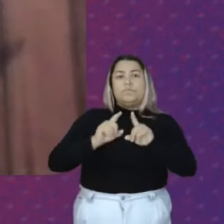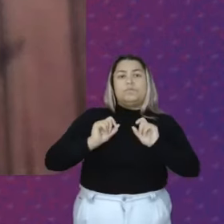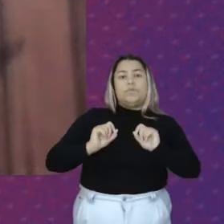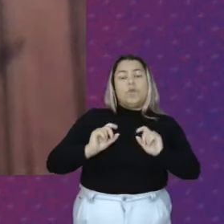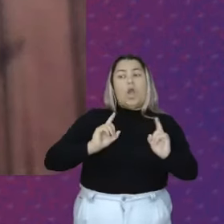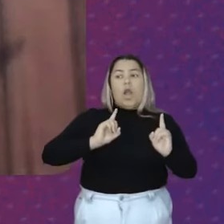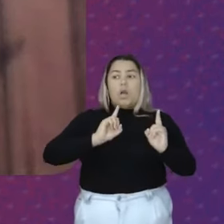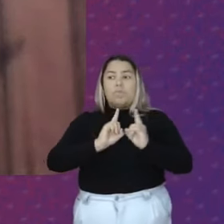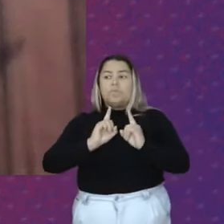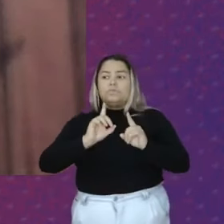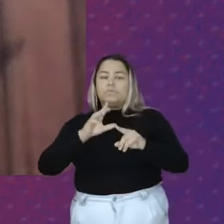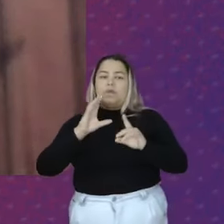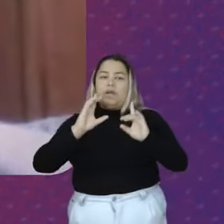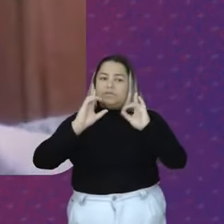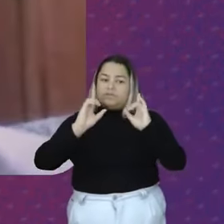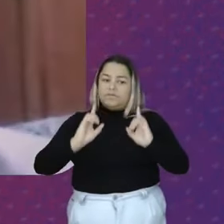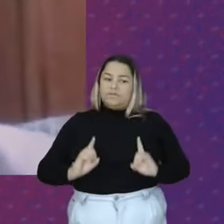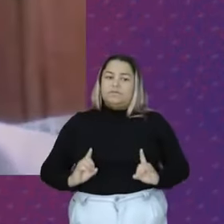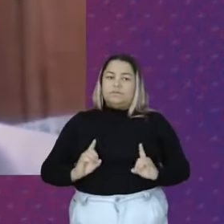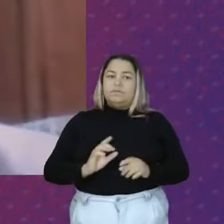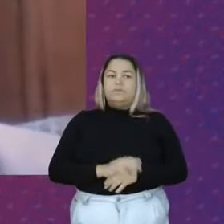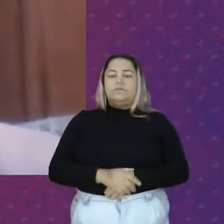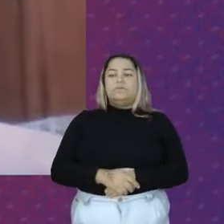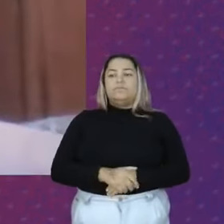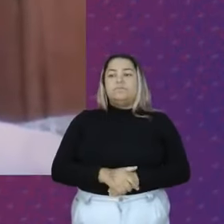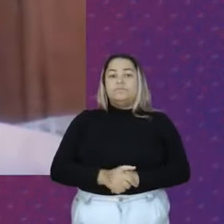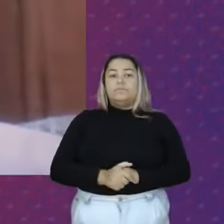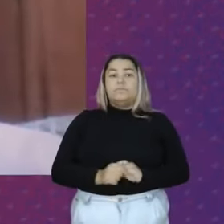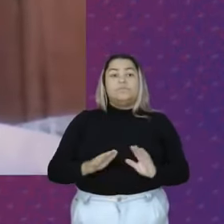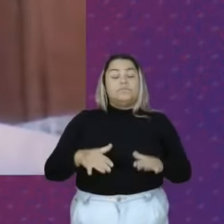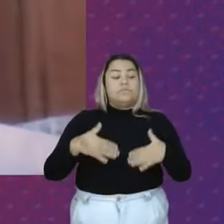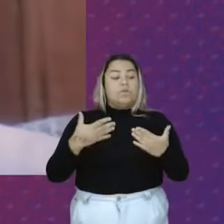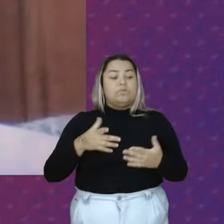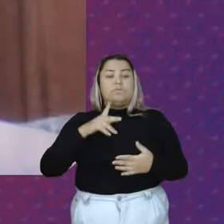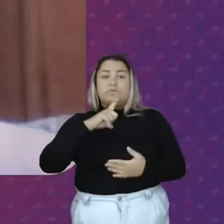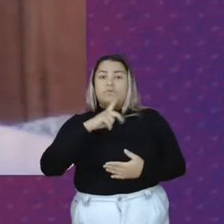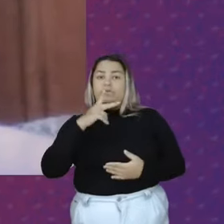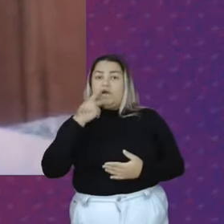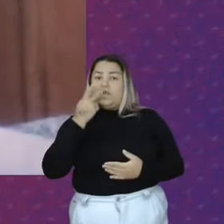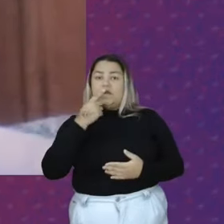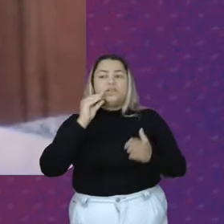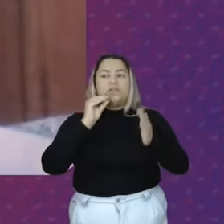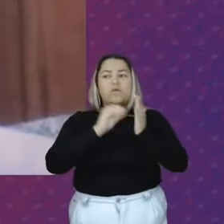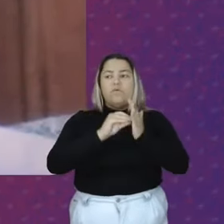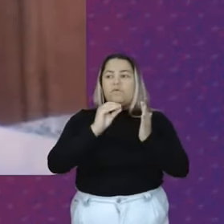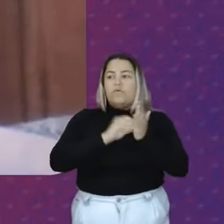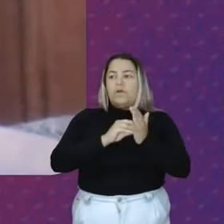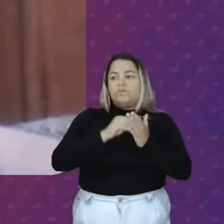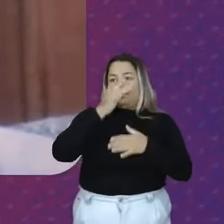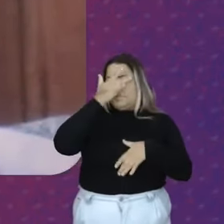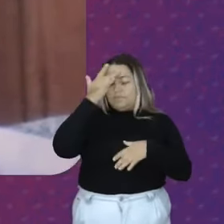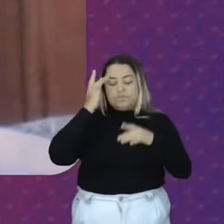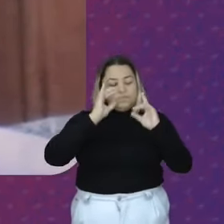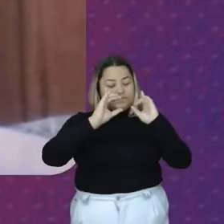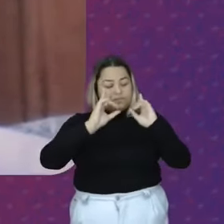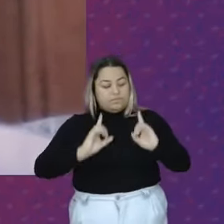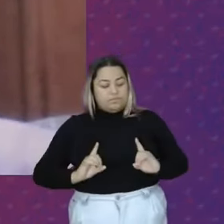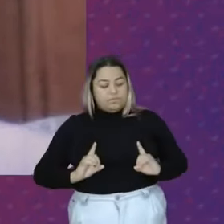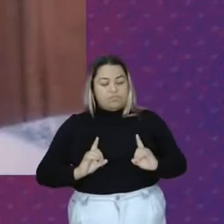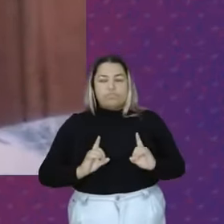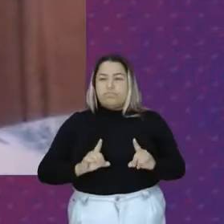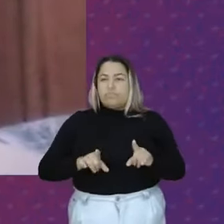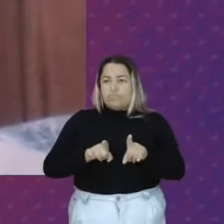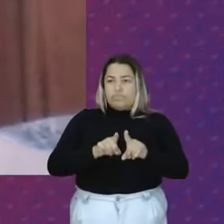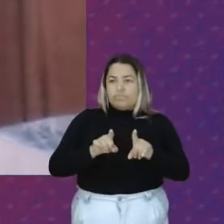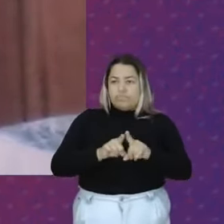específico da deficiência então uma coisa que a gente tem que dizer é que uma coisa que não falta prof pessoas com deficiência são leis a